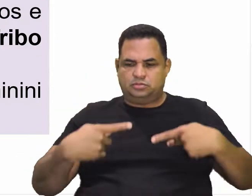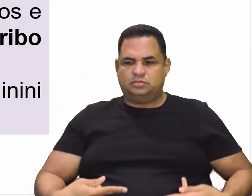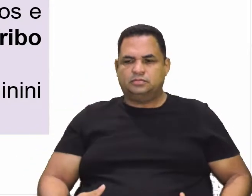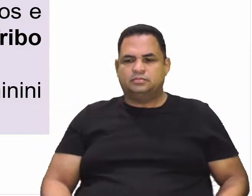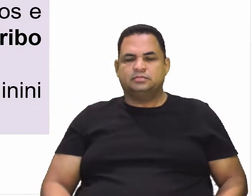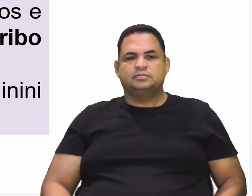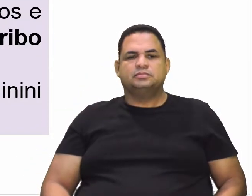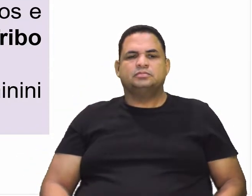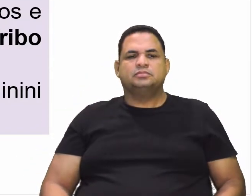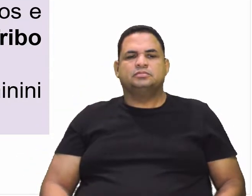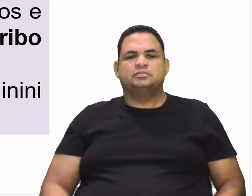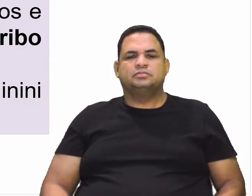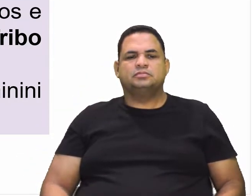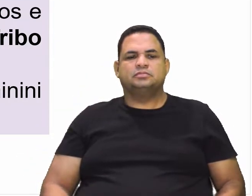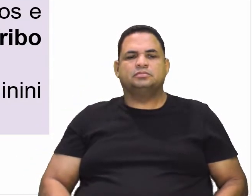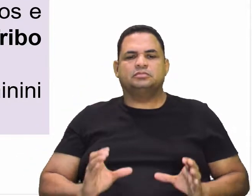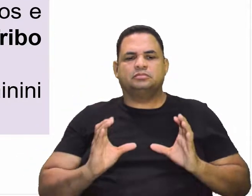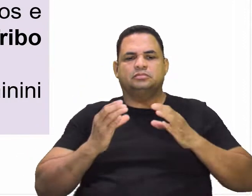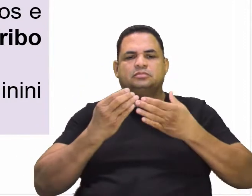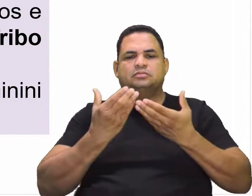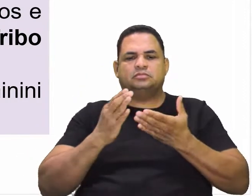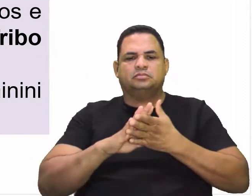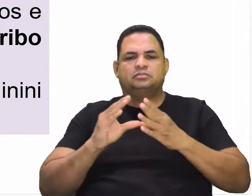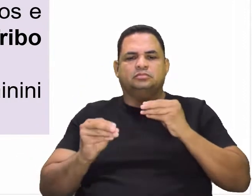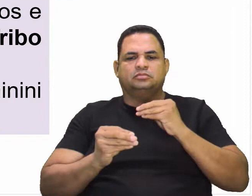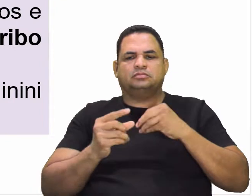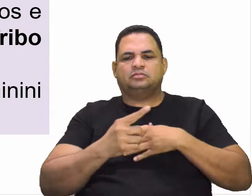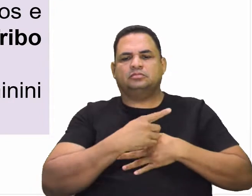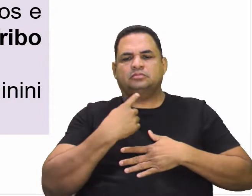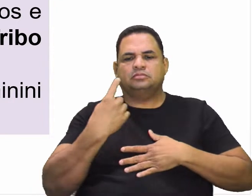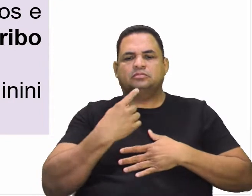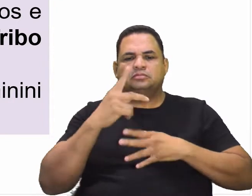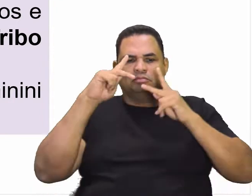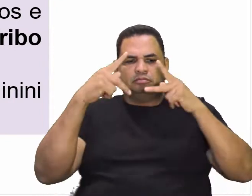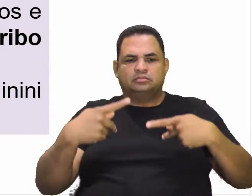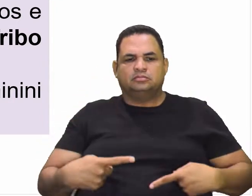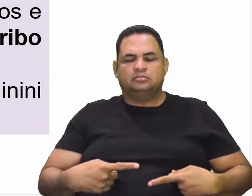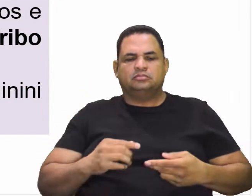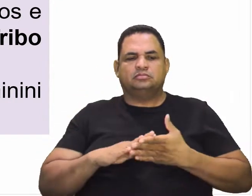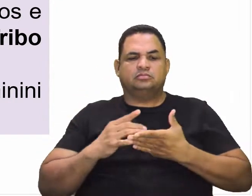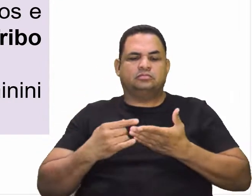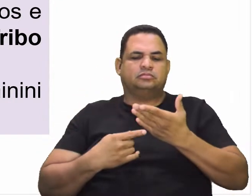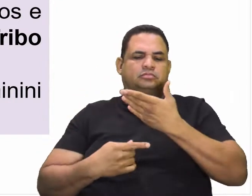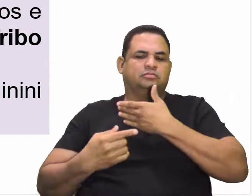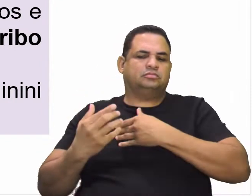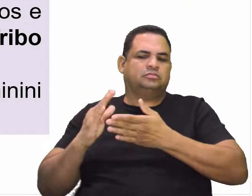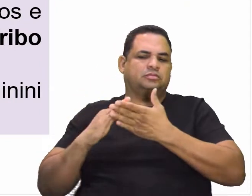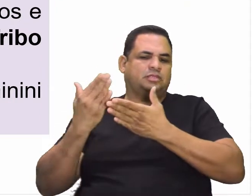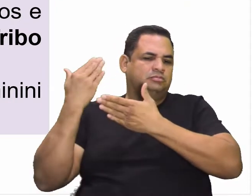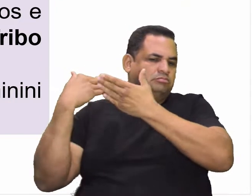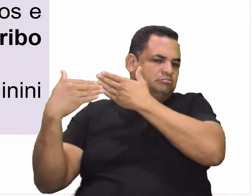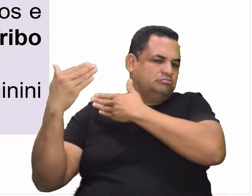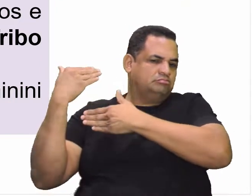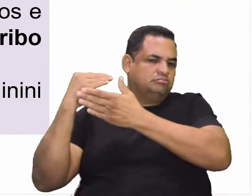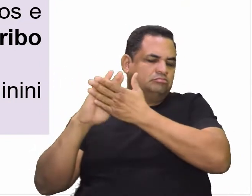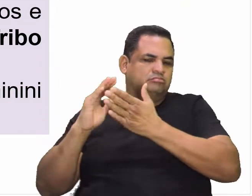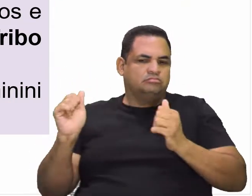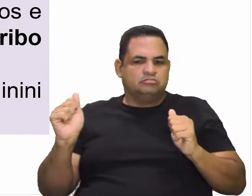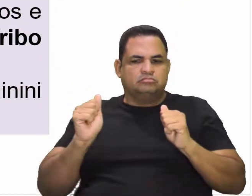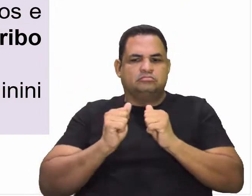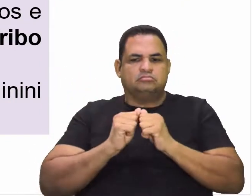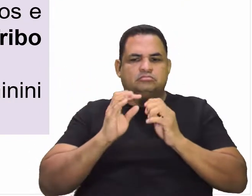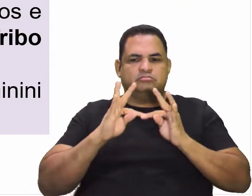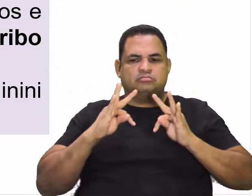mesmo. O grupo que inclui somente nós humanos e nossos ancestrais mais